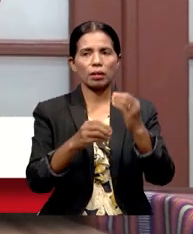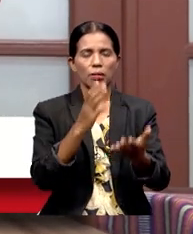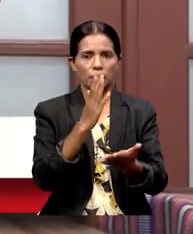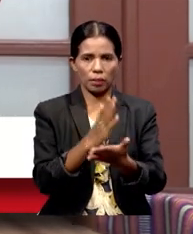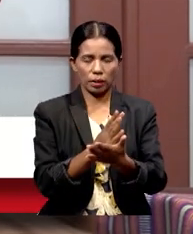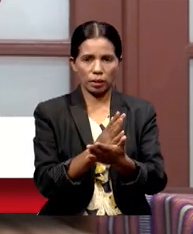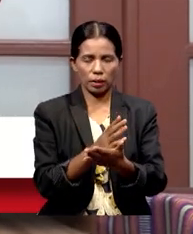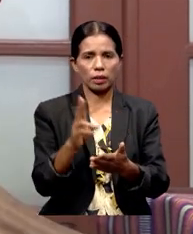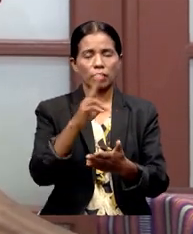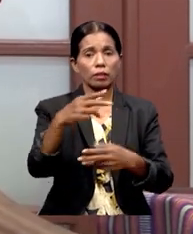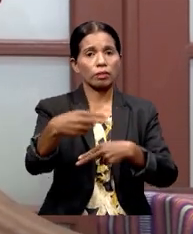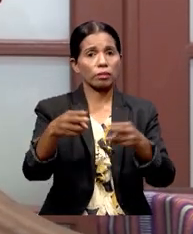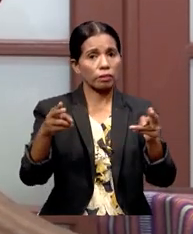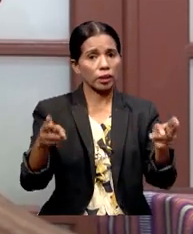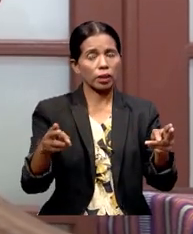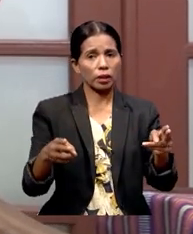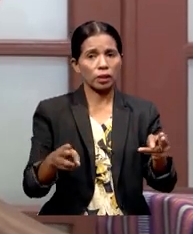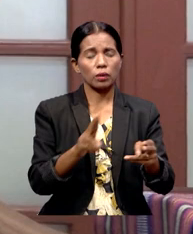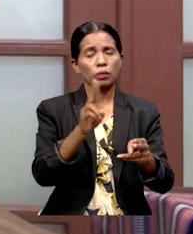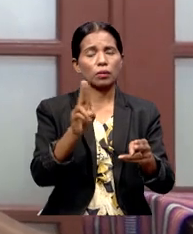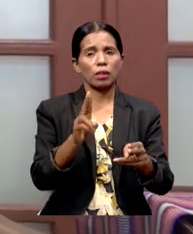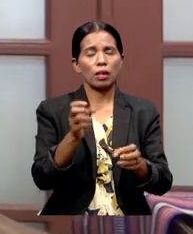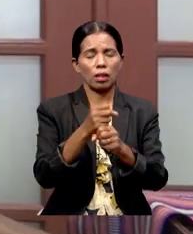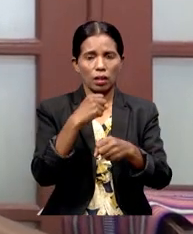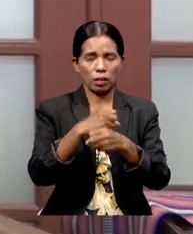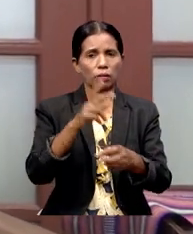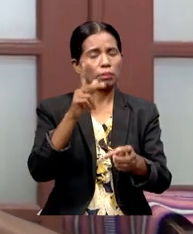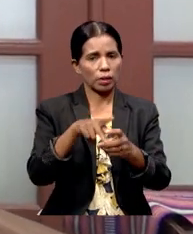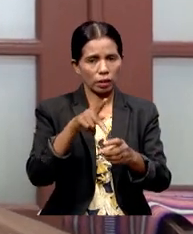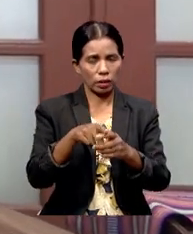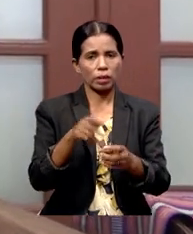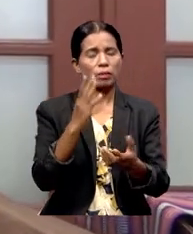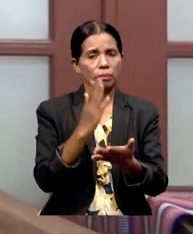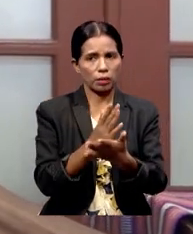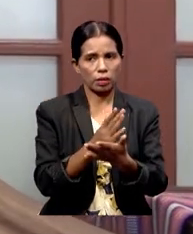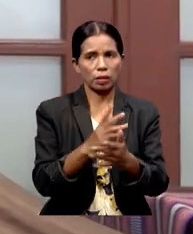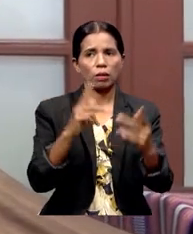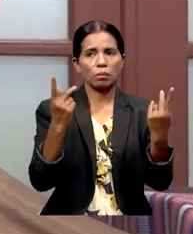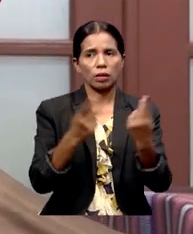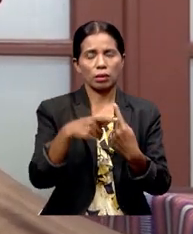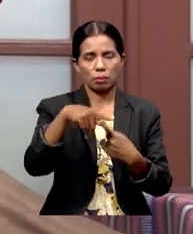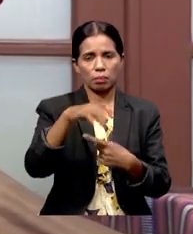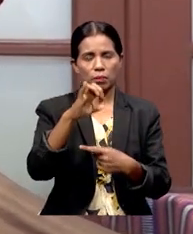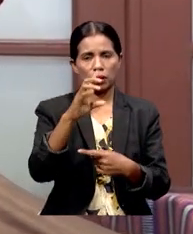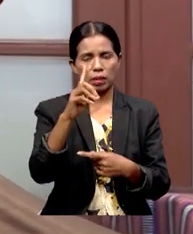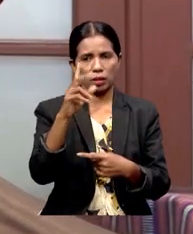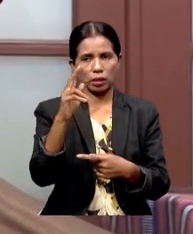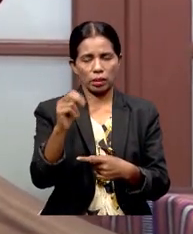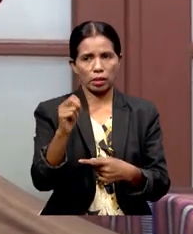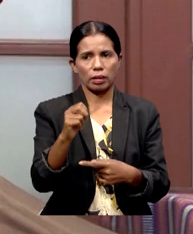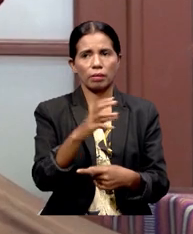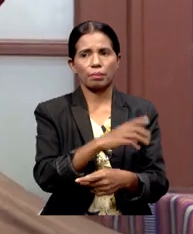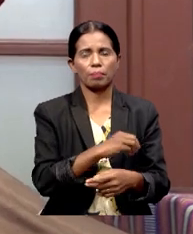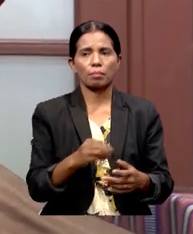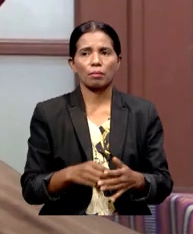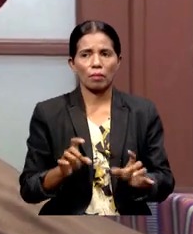be iha mekanisme ida ke agora da kita supply la gas ba manara kompanya daram PwC Power Water Corporation be